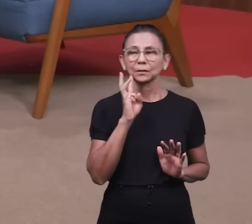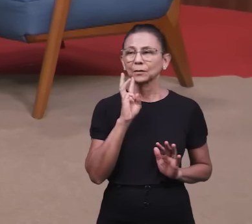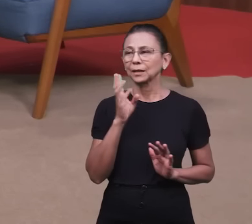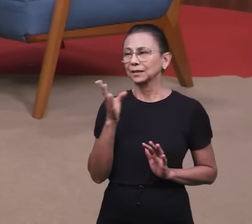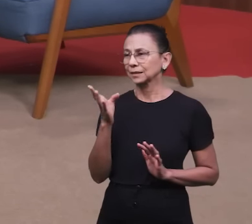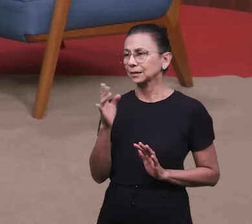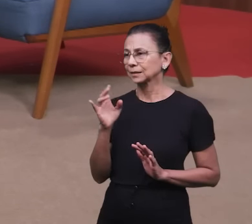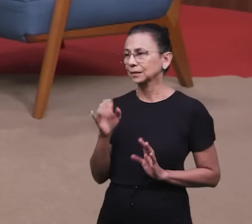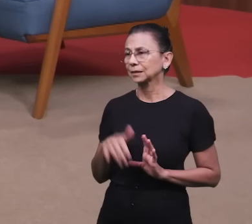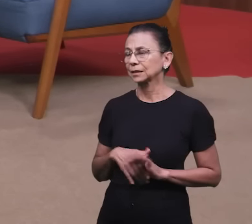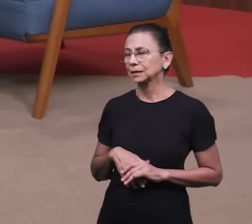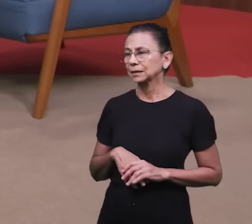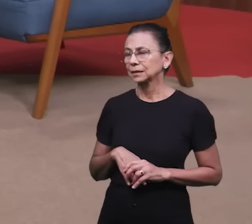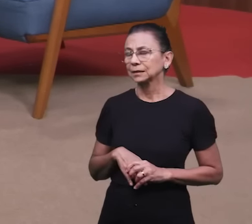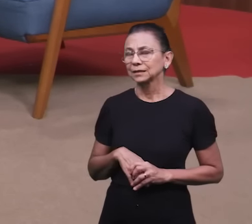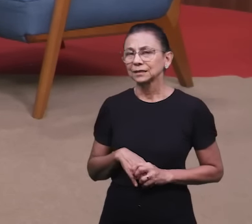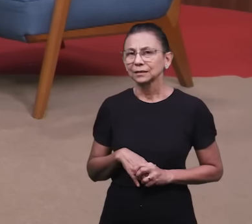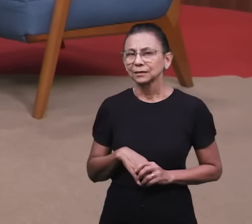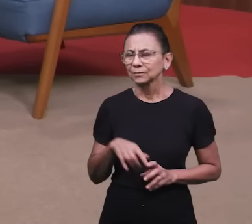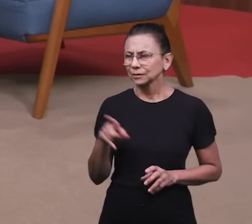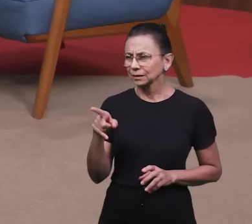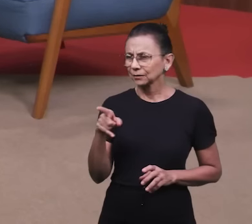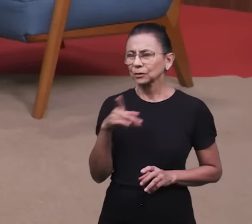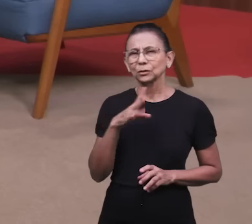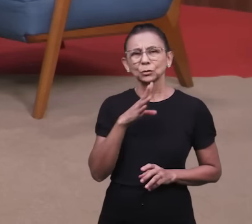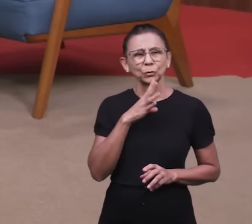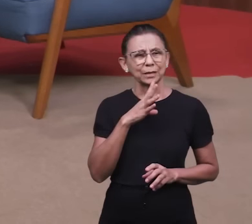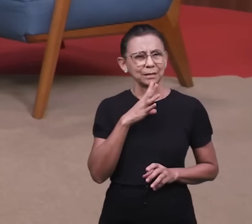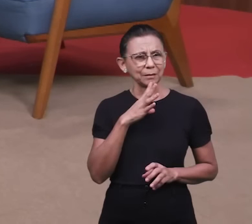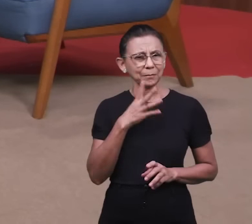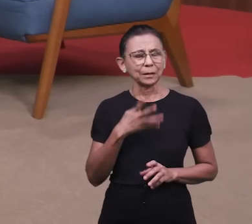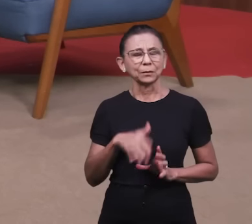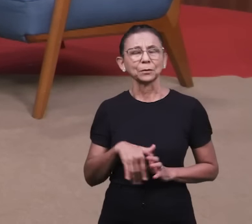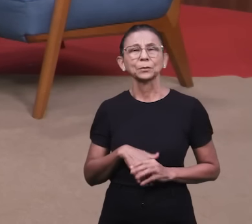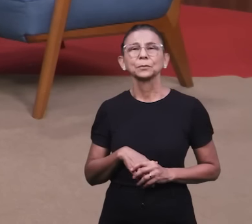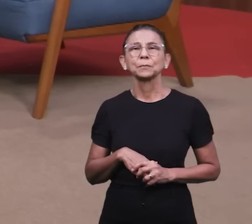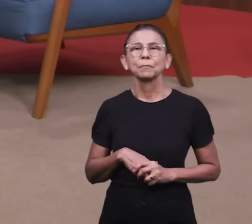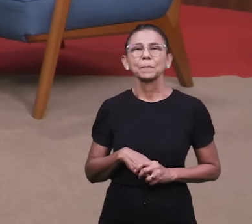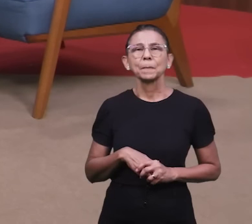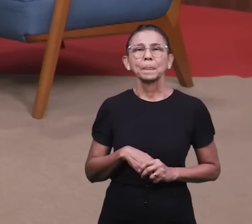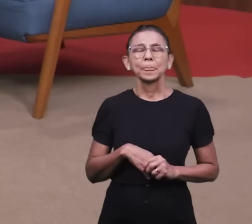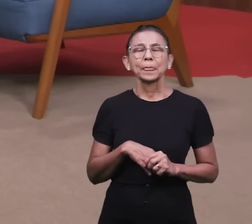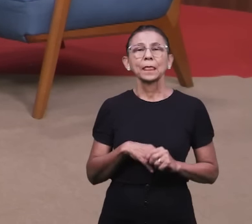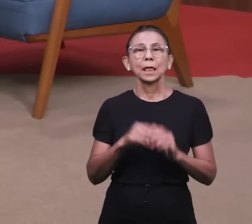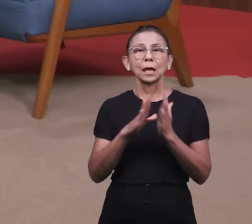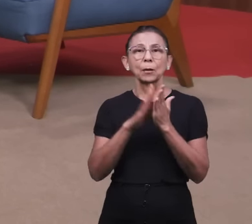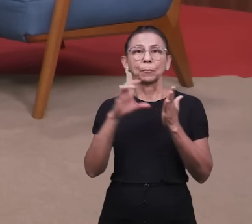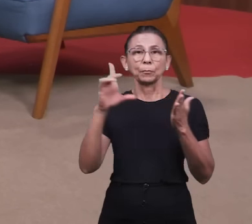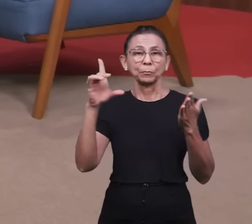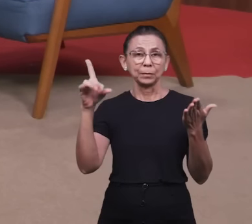nosso convidado conhecer você falou de conhecimento conhecer a Bíblia conhecer a palavra